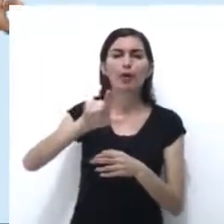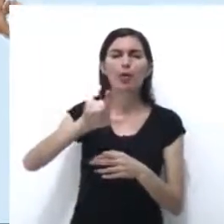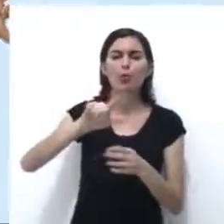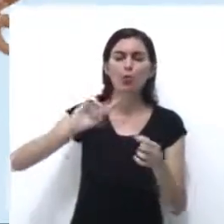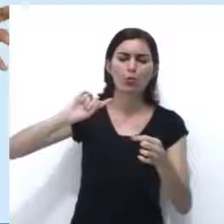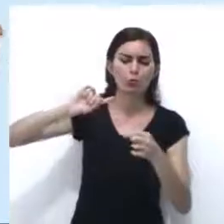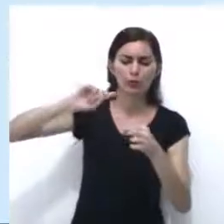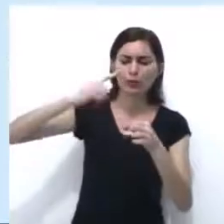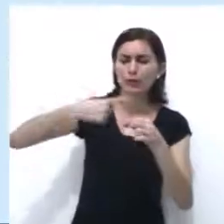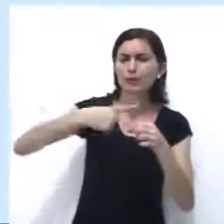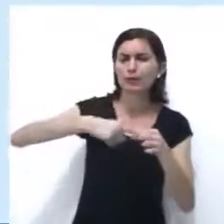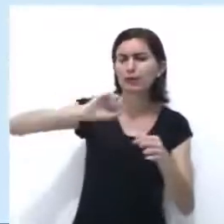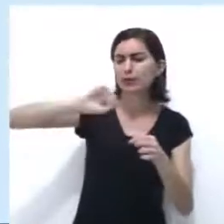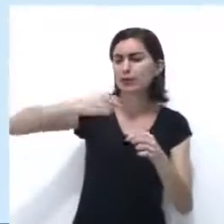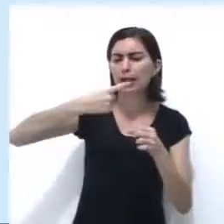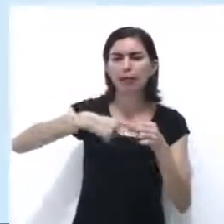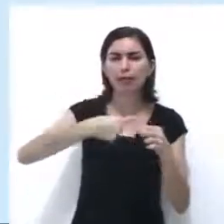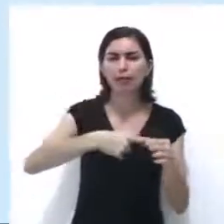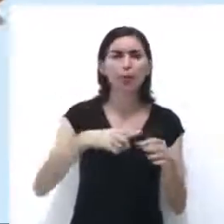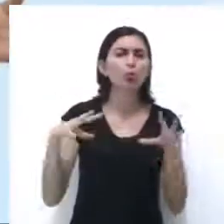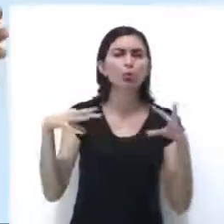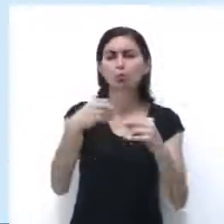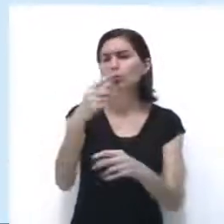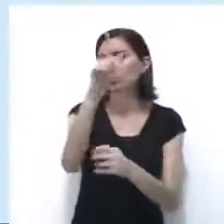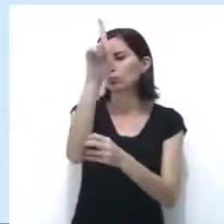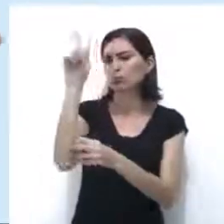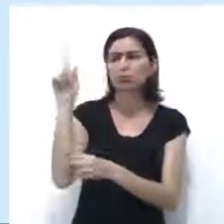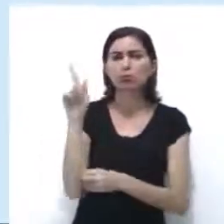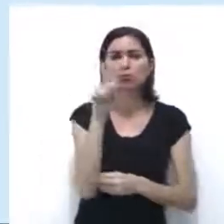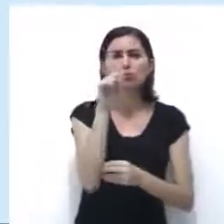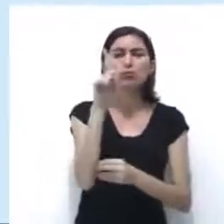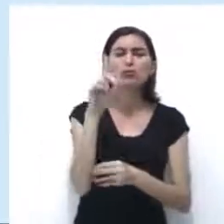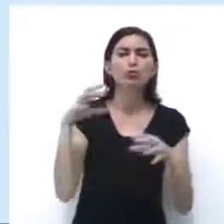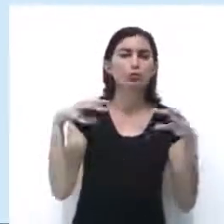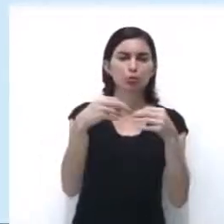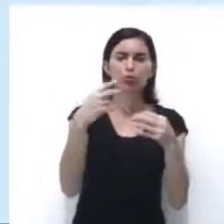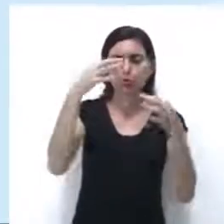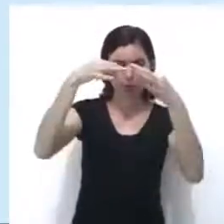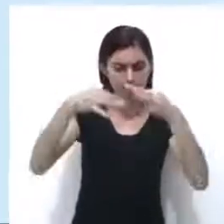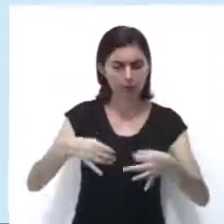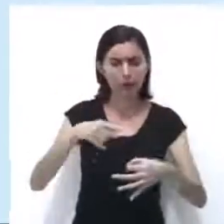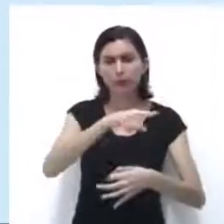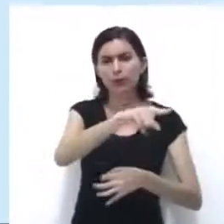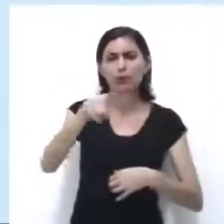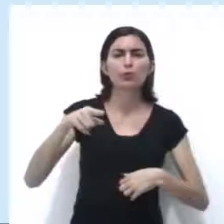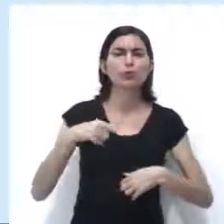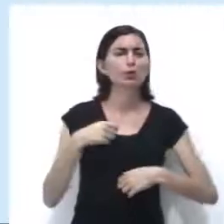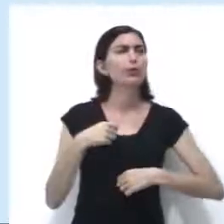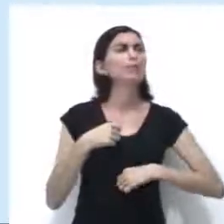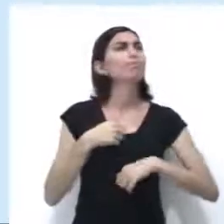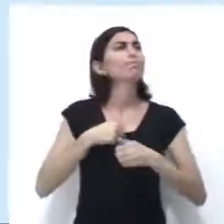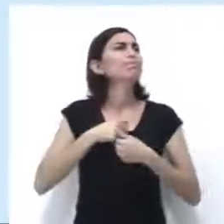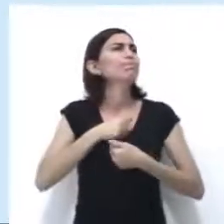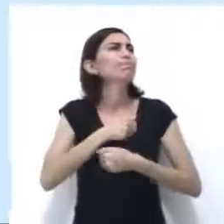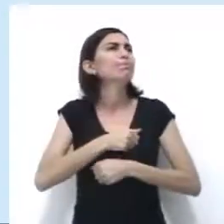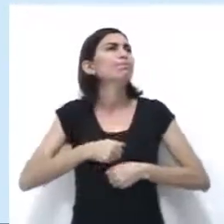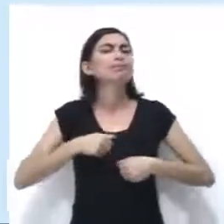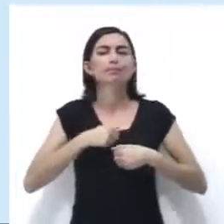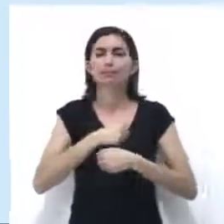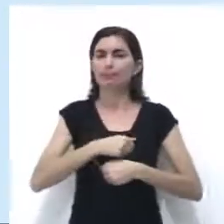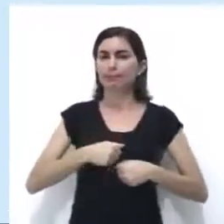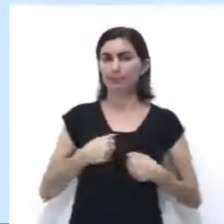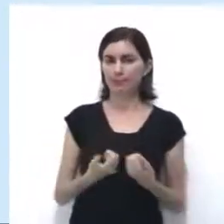litoral ao sertão, todas as nossas GREs. Eu tenho certeza aí que você está com muita saudade,